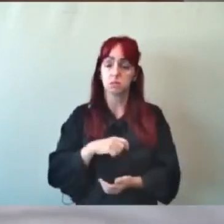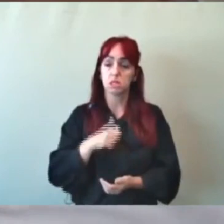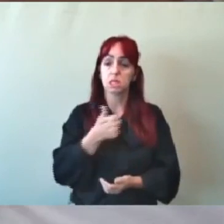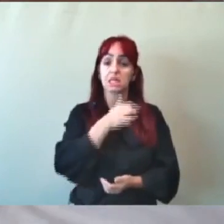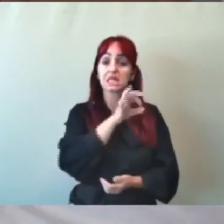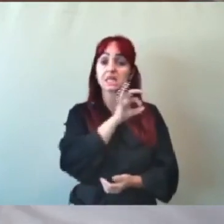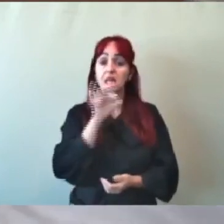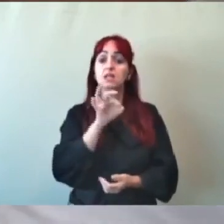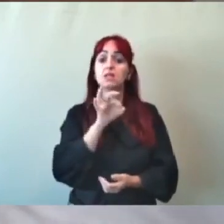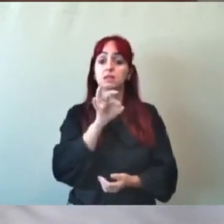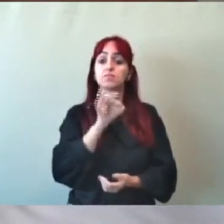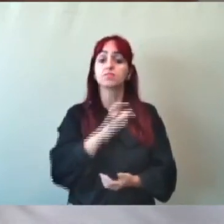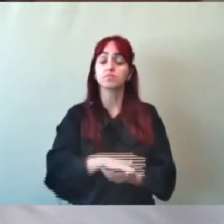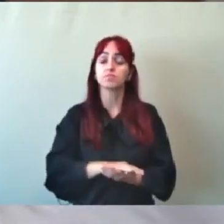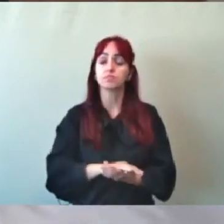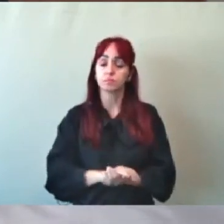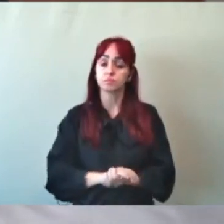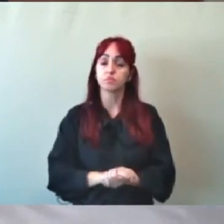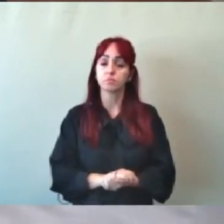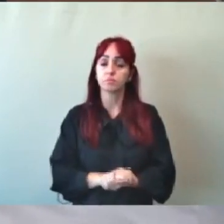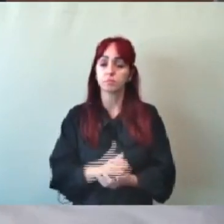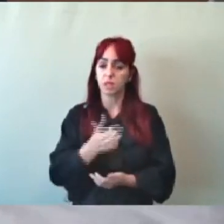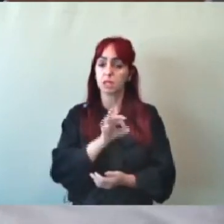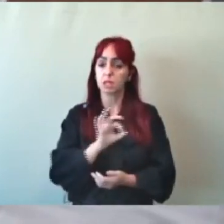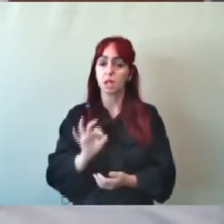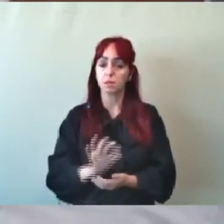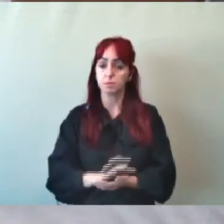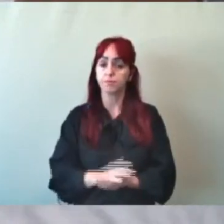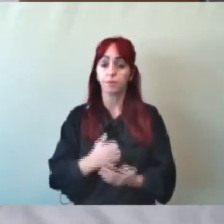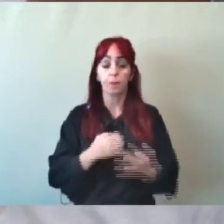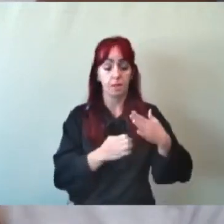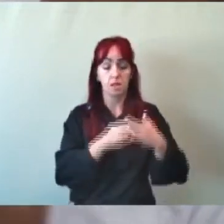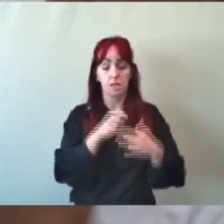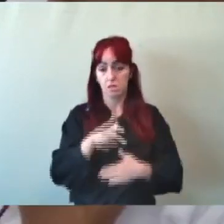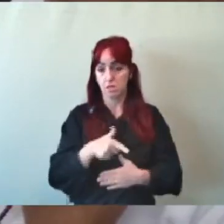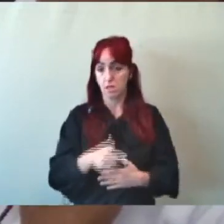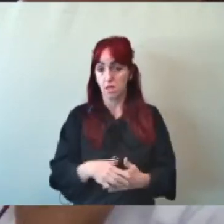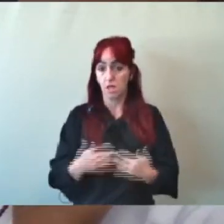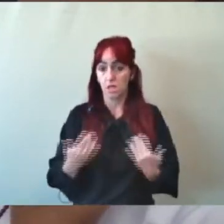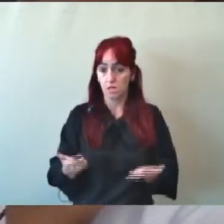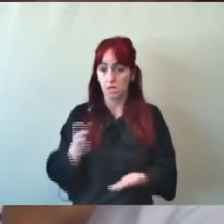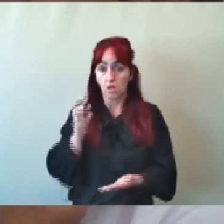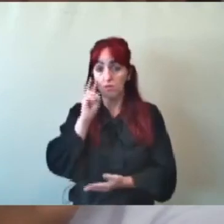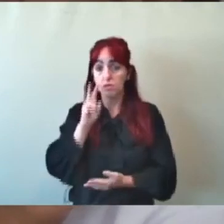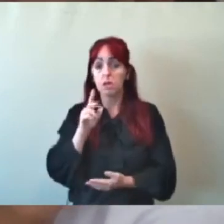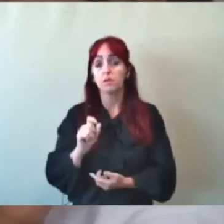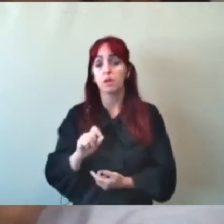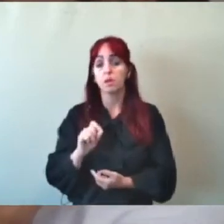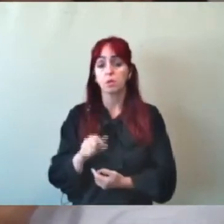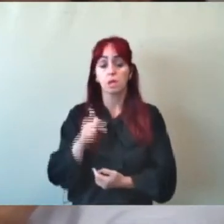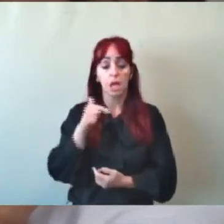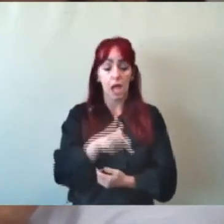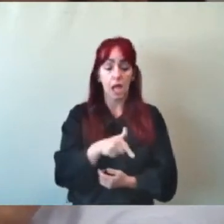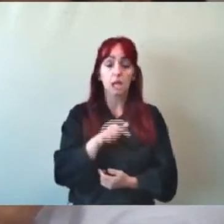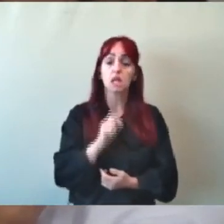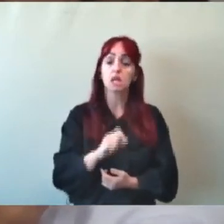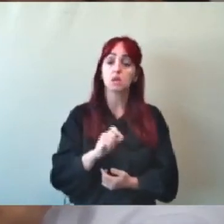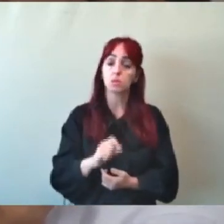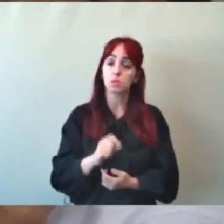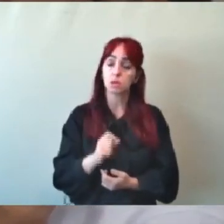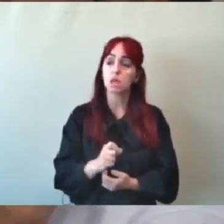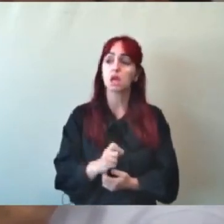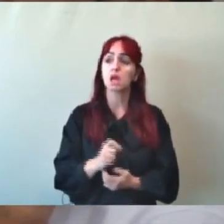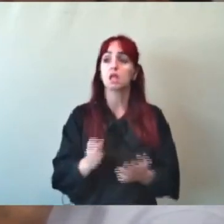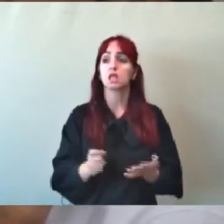Lenda Lanza. Então, assim, pensa bem. Então, você vê que você ali está matando ali escritório, pessoas